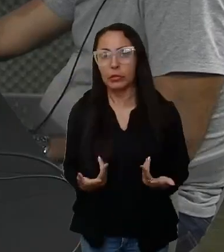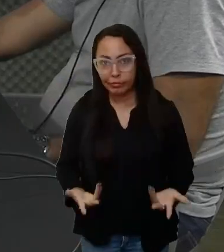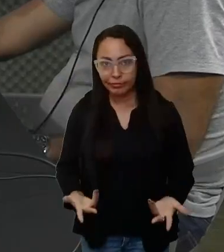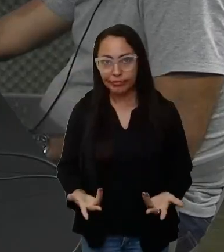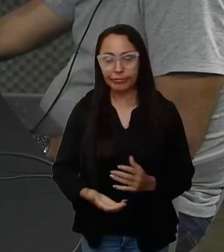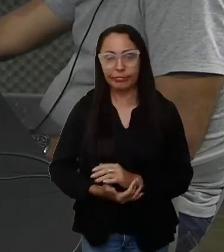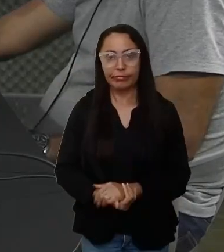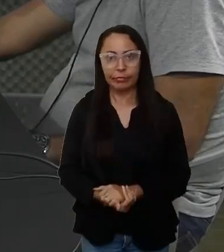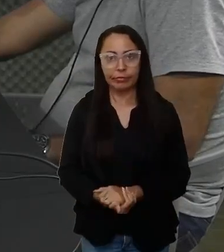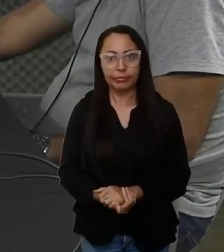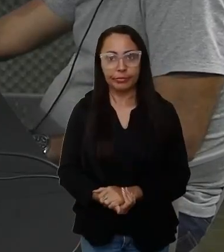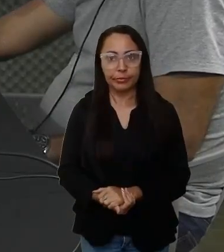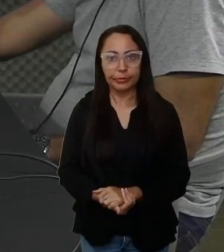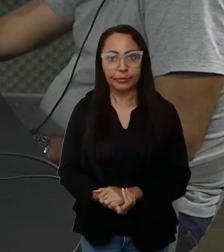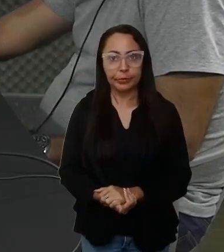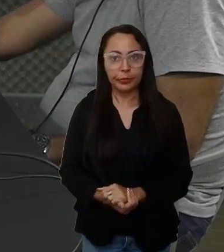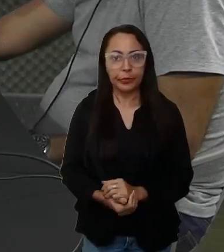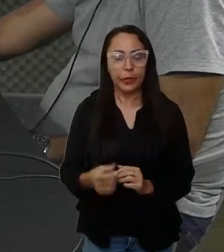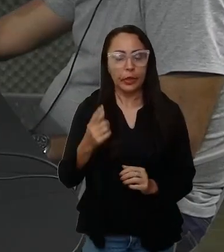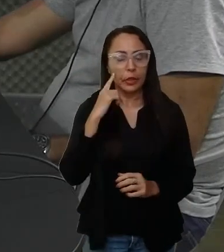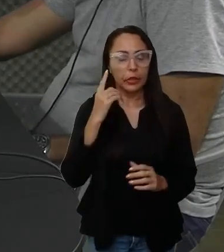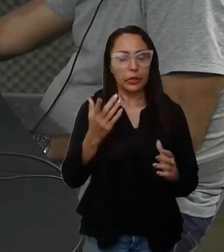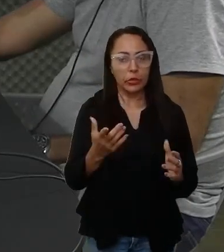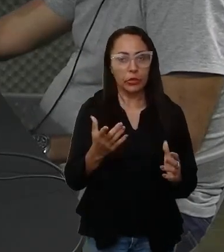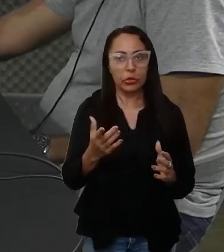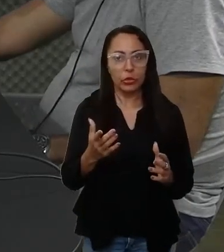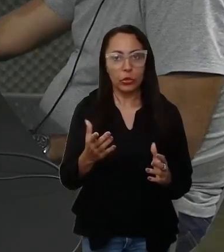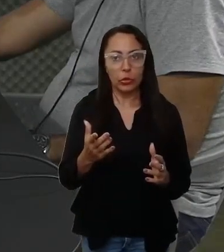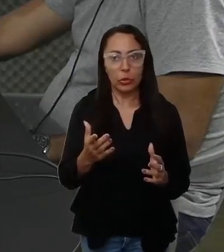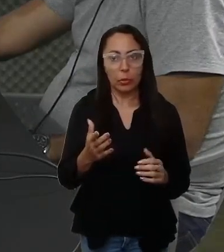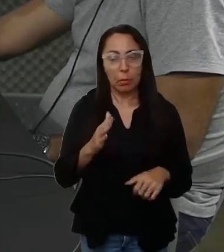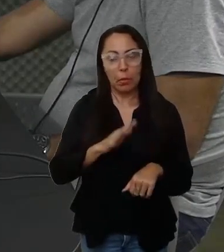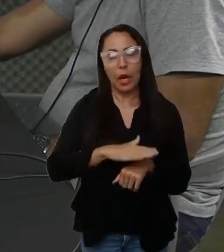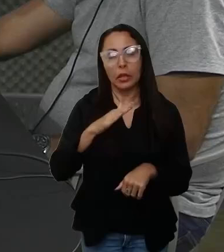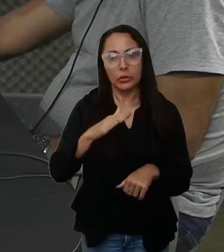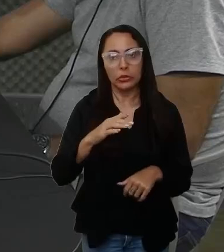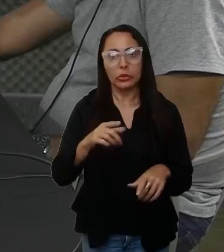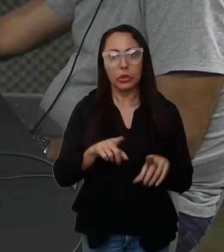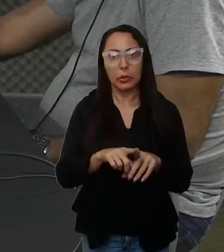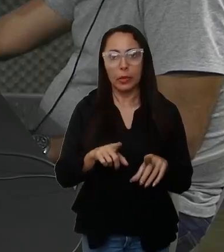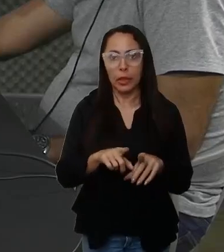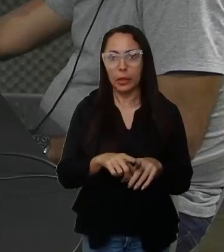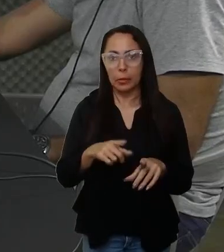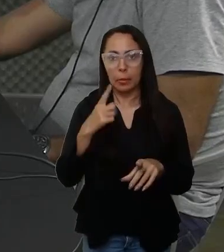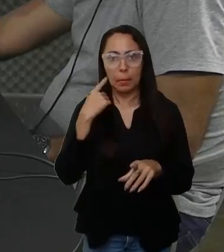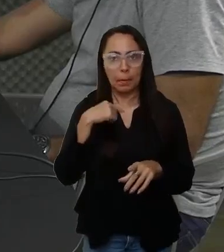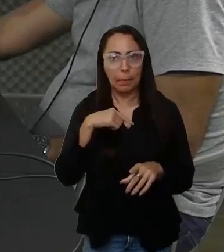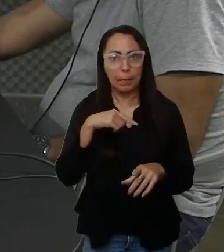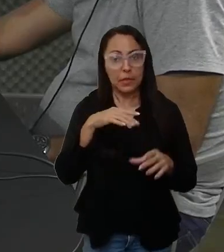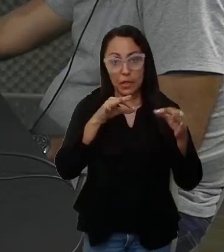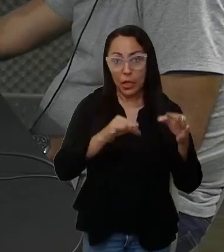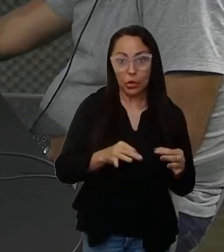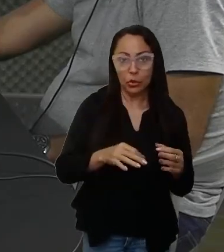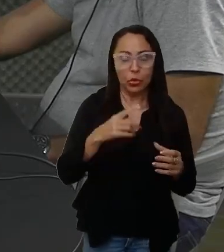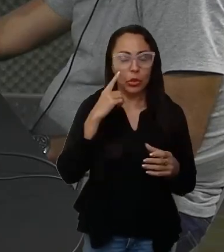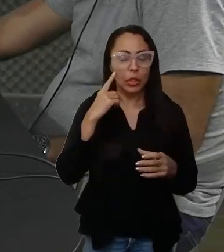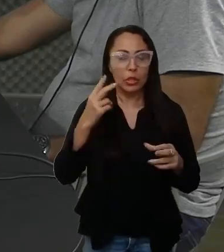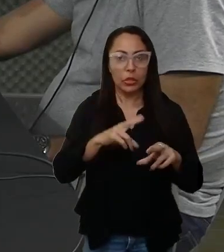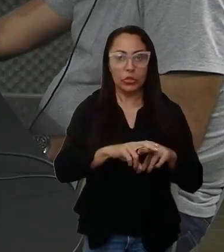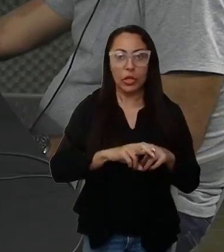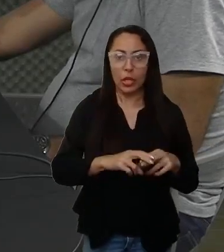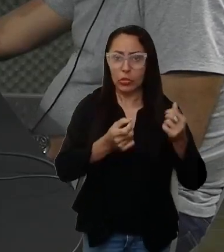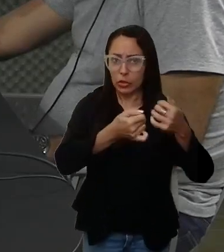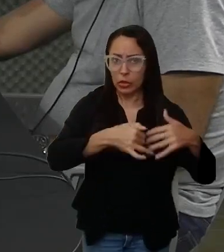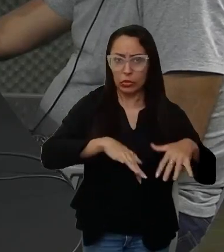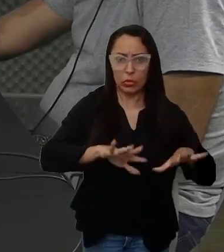clima. E existe o meio termo das duas, que é o mais racional, vamos dizer assim. Existem as causas naturais, que